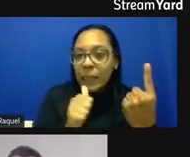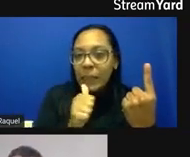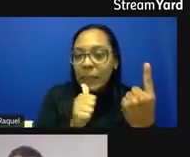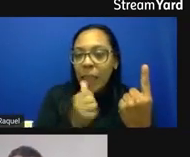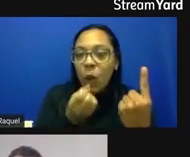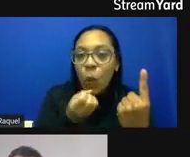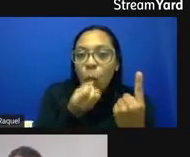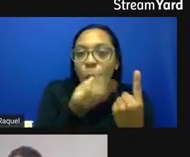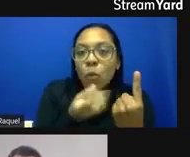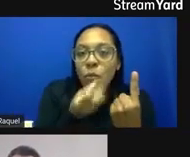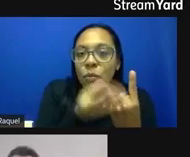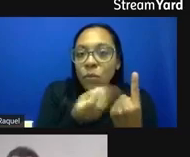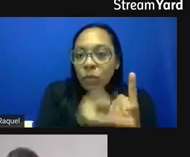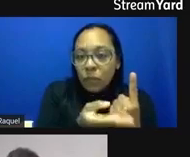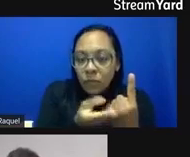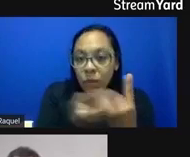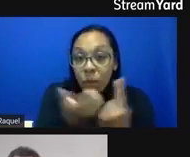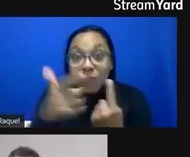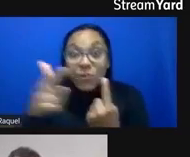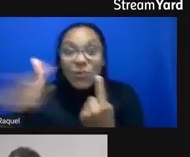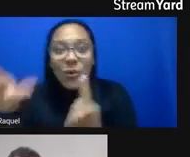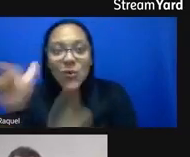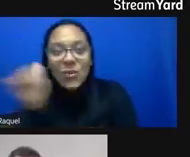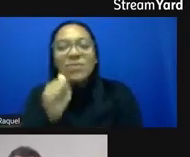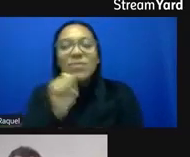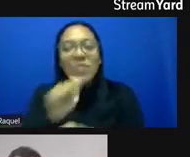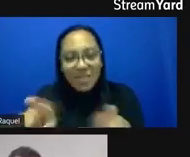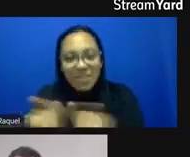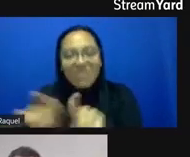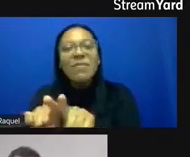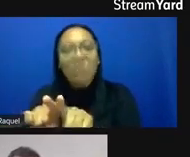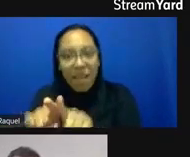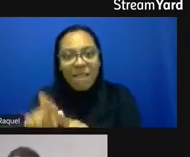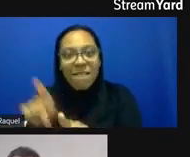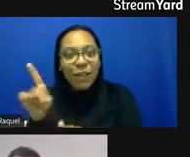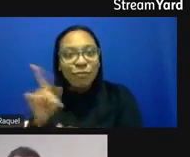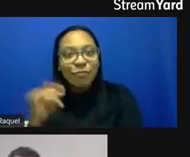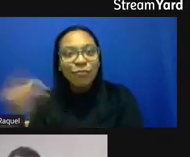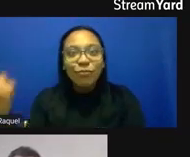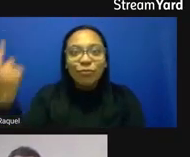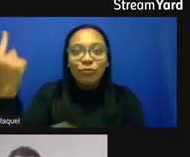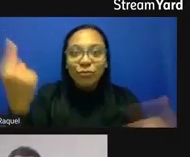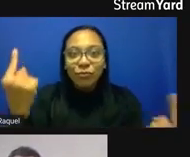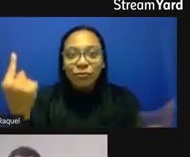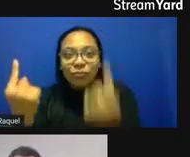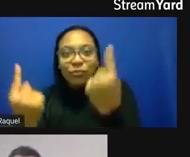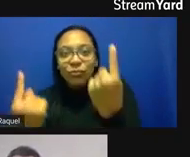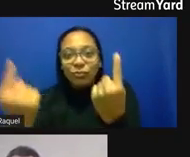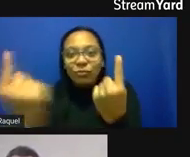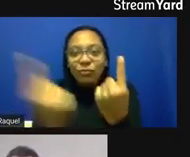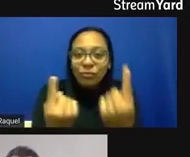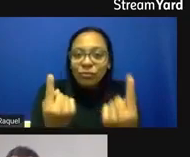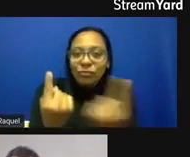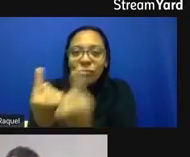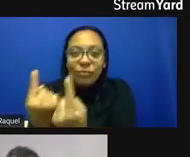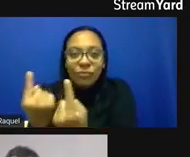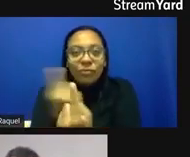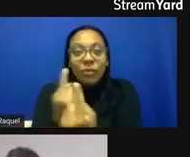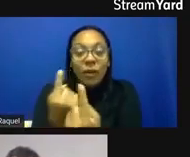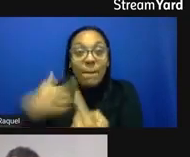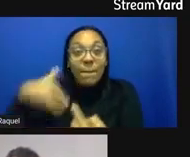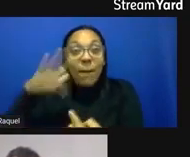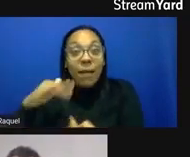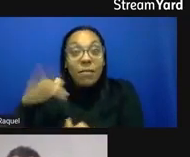outras pessoas começaram a falar sobre esse assunto, aí mais vítimas começaram a surgir. E é exatamente isso,